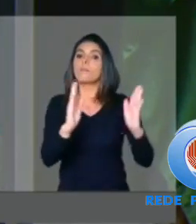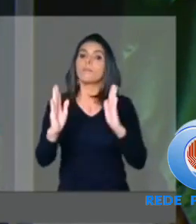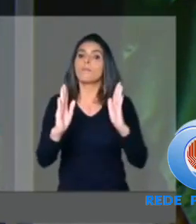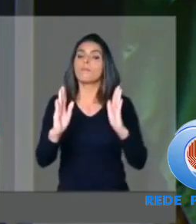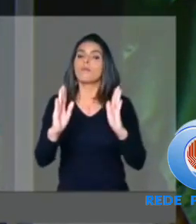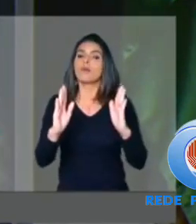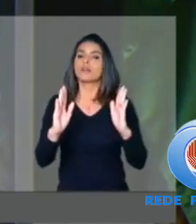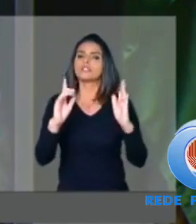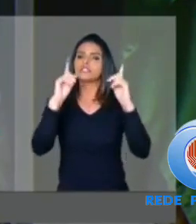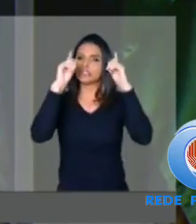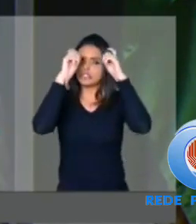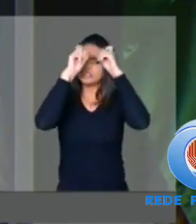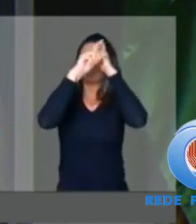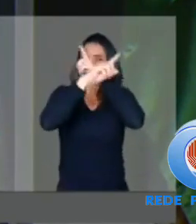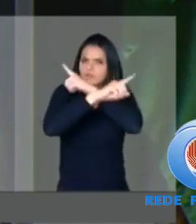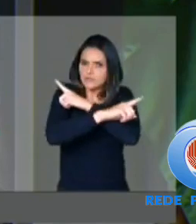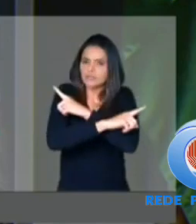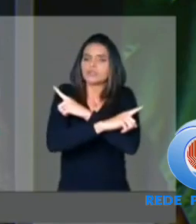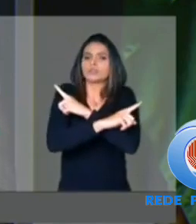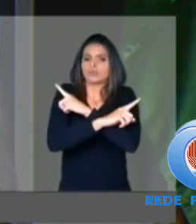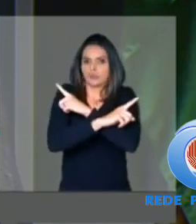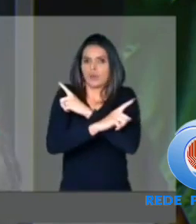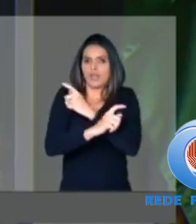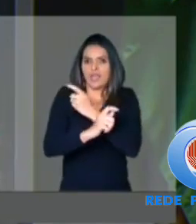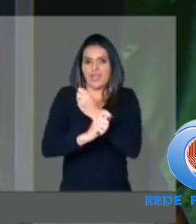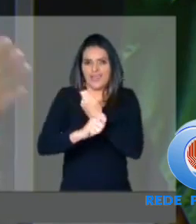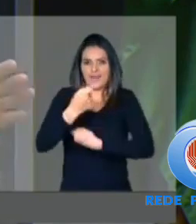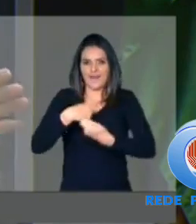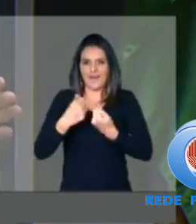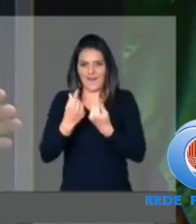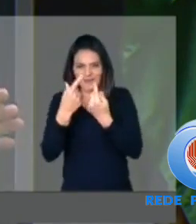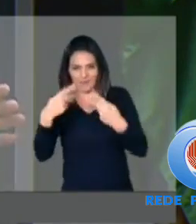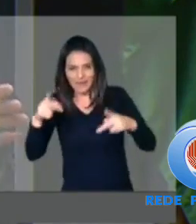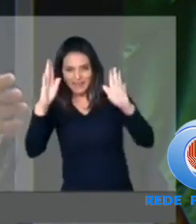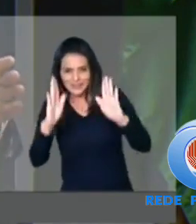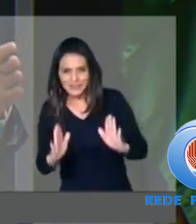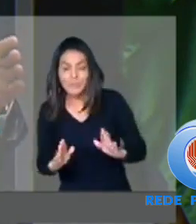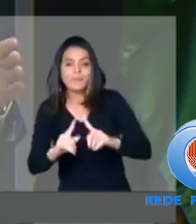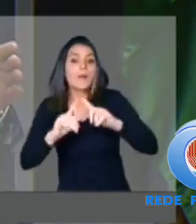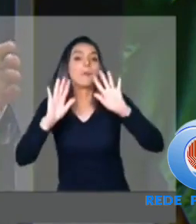momento econômico que o nosso país se encontra, a